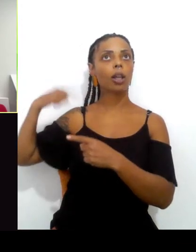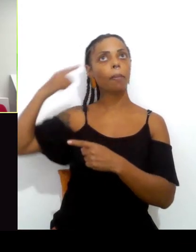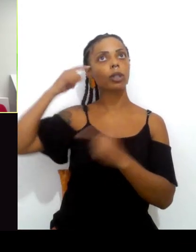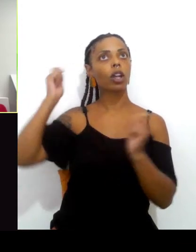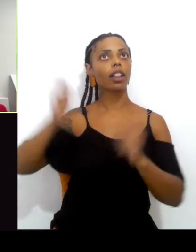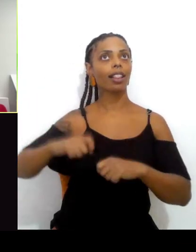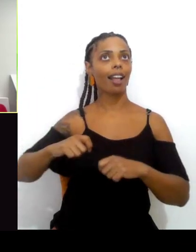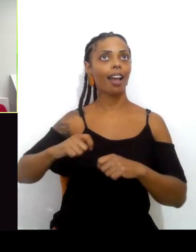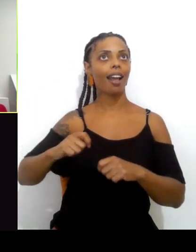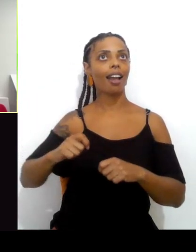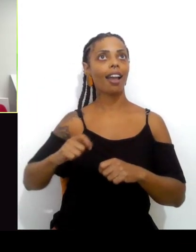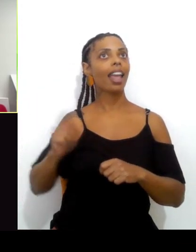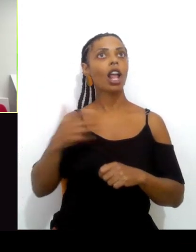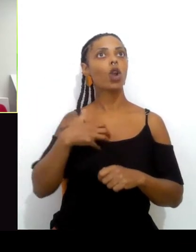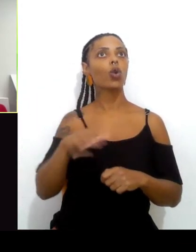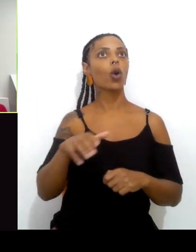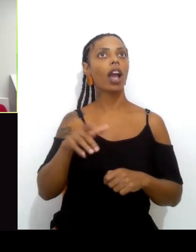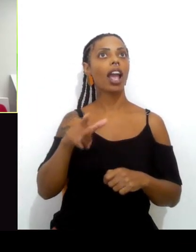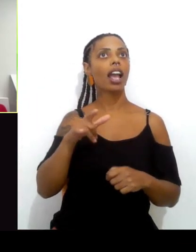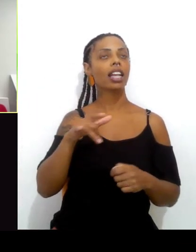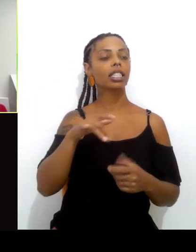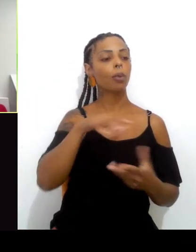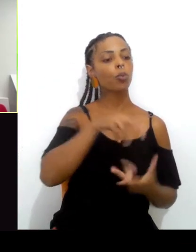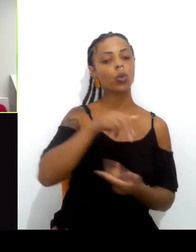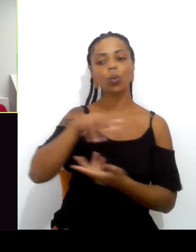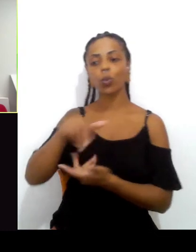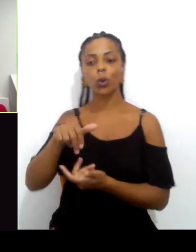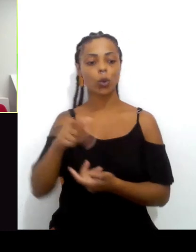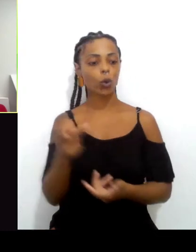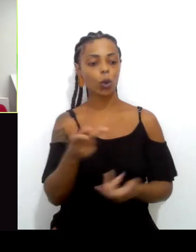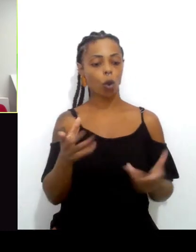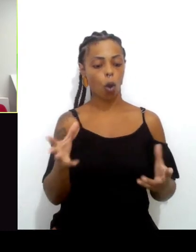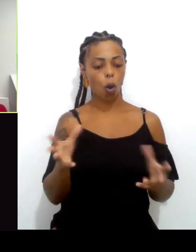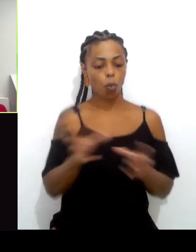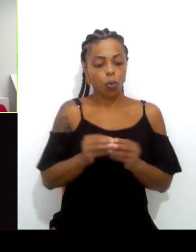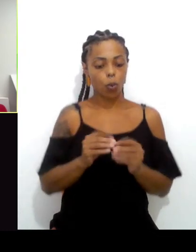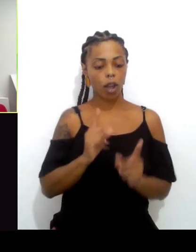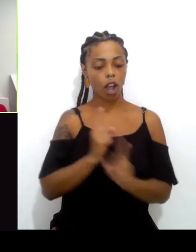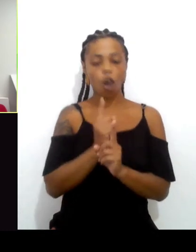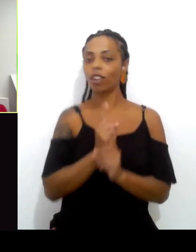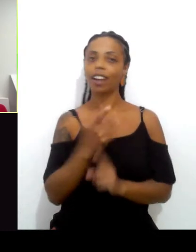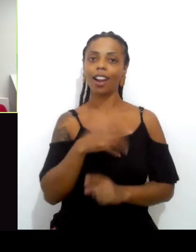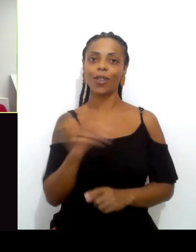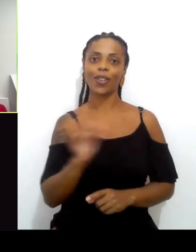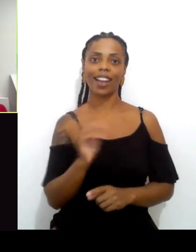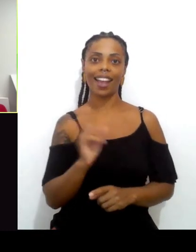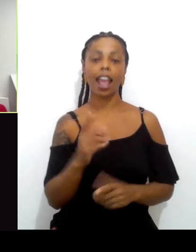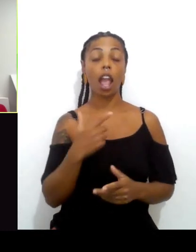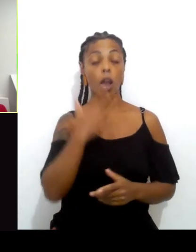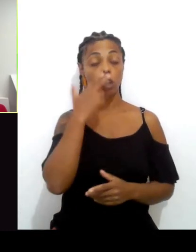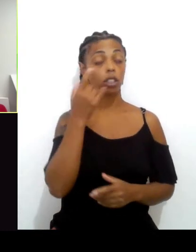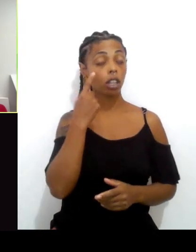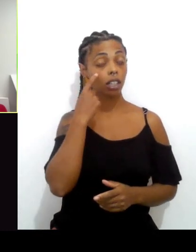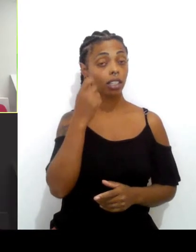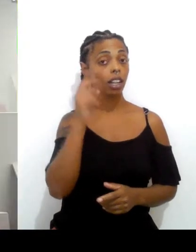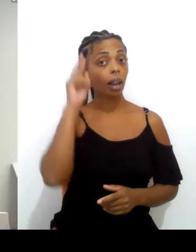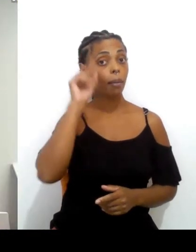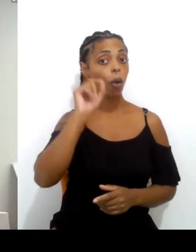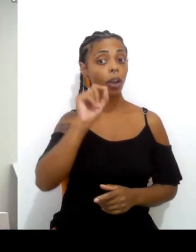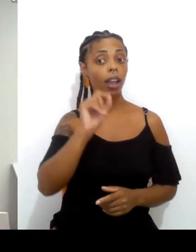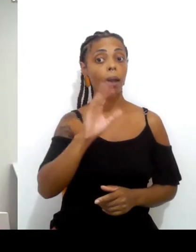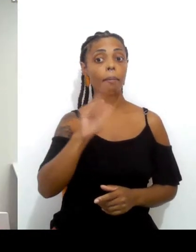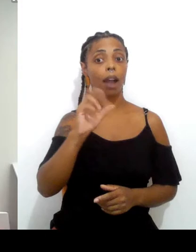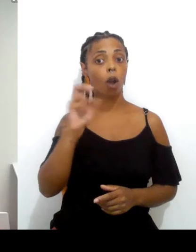mundos ou o encontro desses mundos eu acho que é interessante lembrar que Francis Bacon era designer